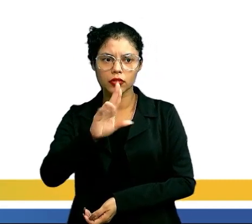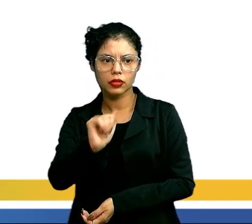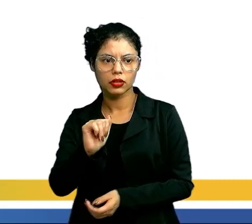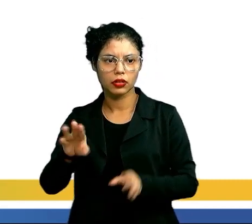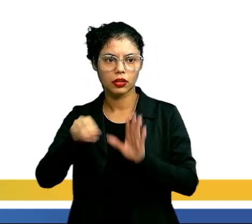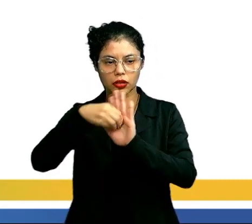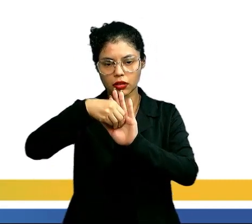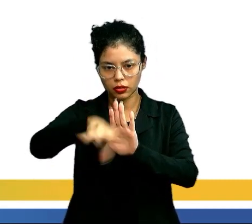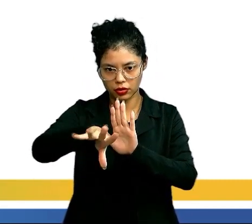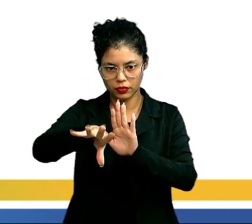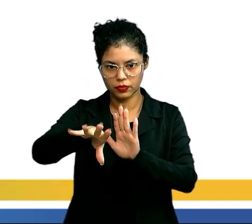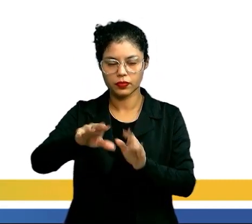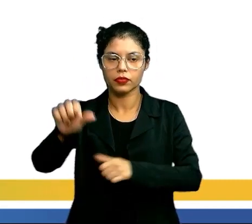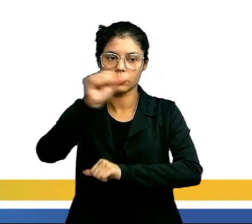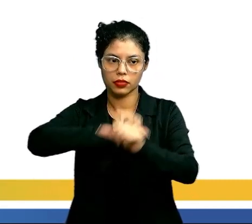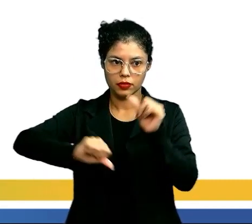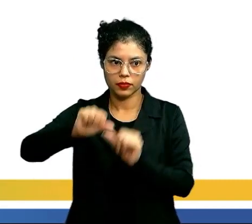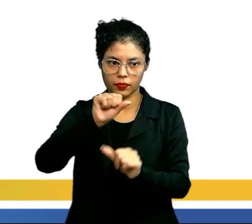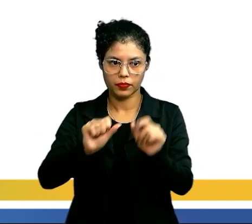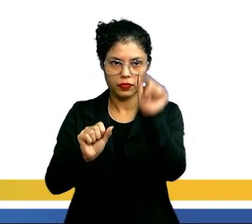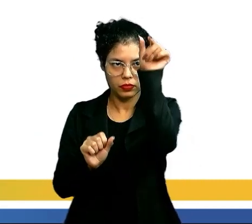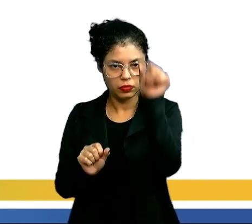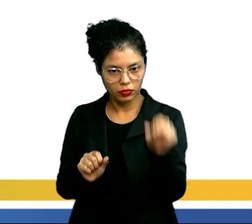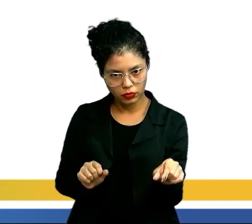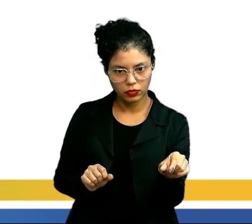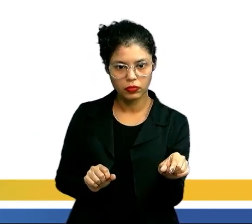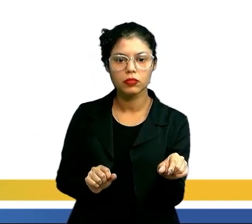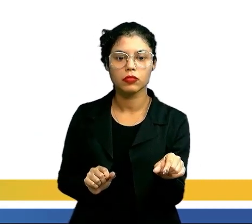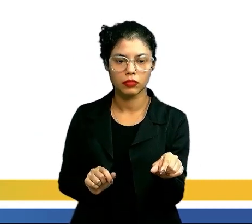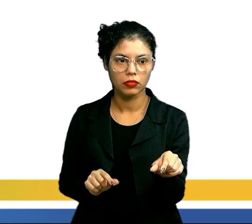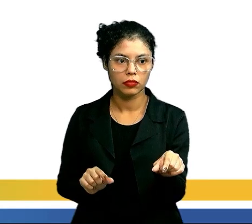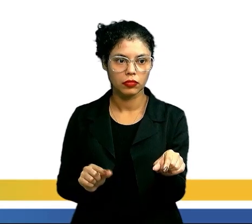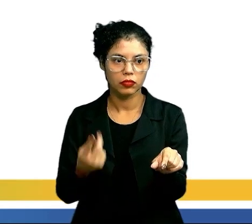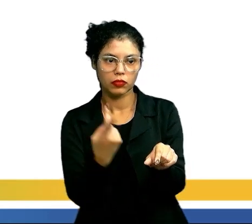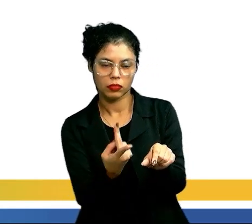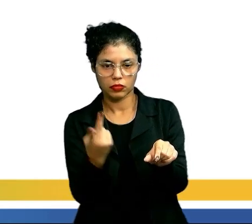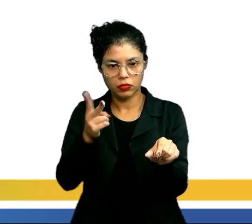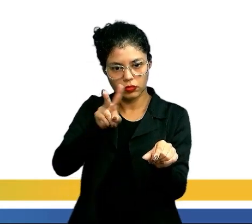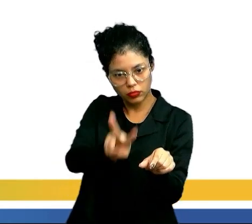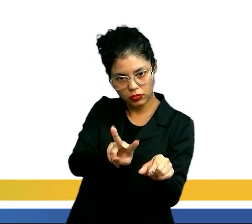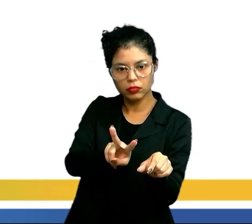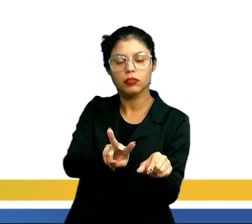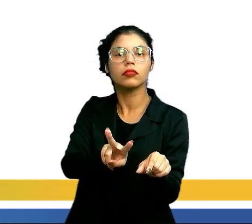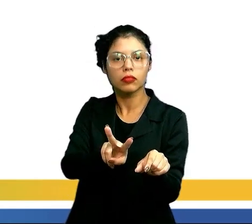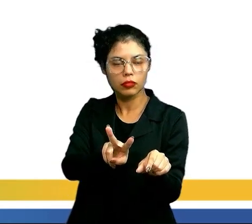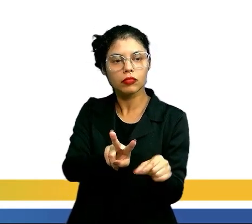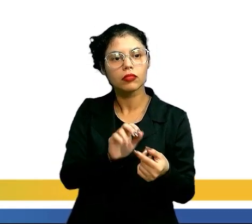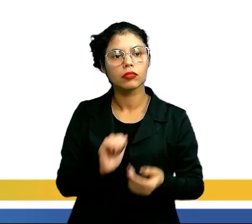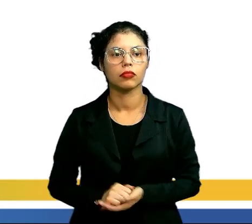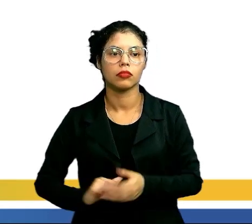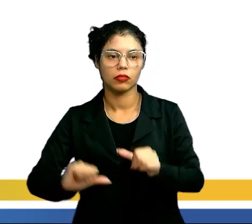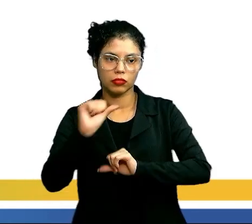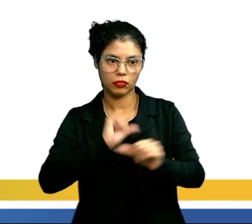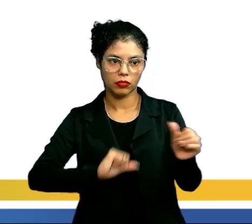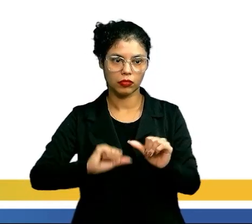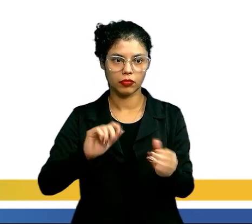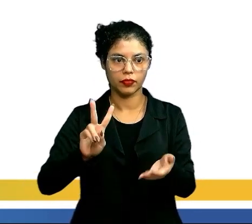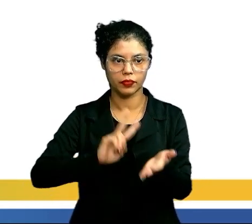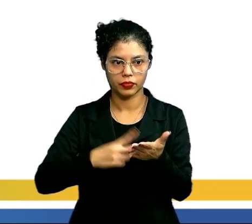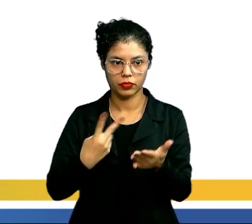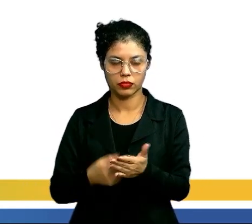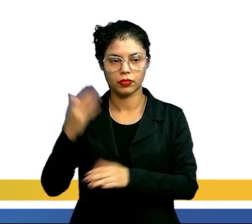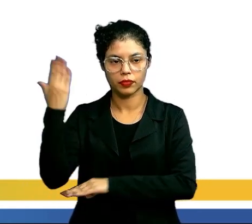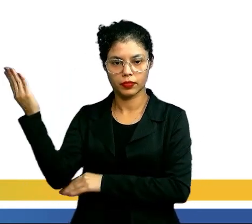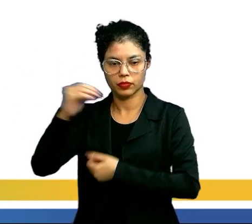da transcriptase reversa, aquela enzima lá, que vai transformar o DNA e vai transcrever aí